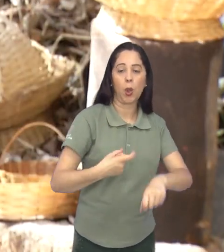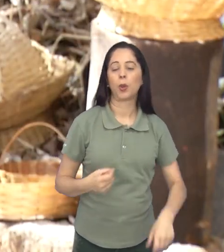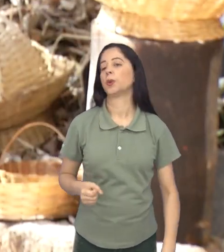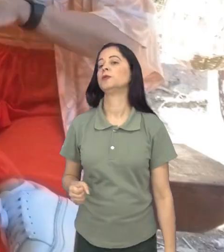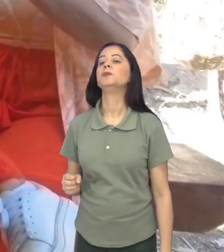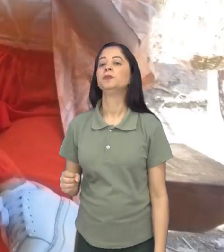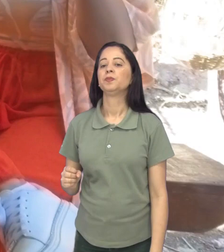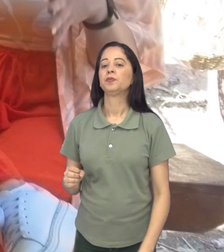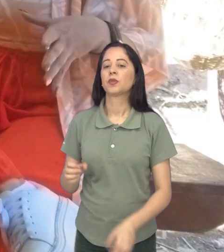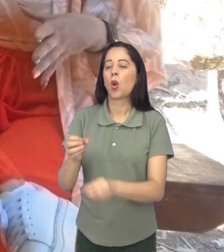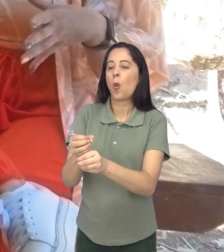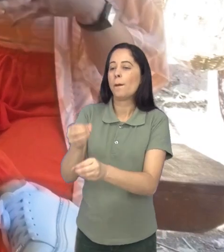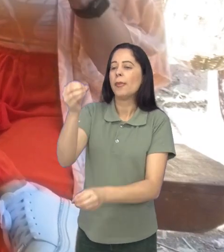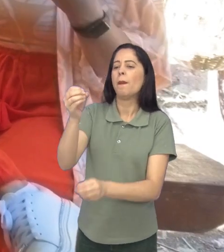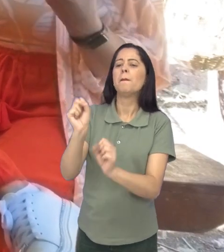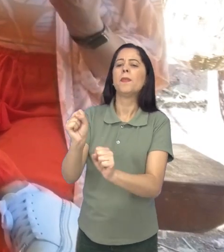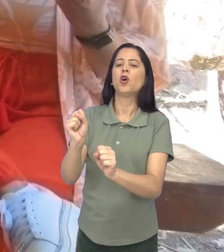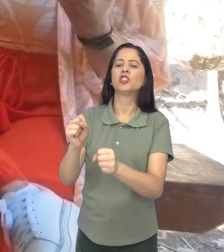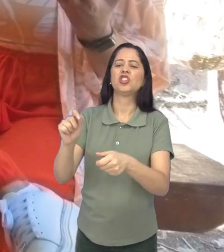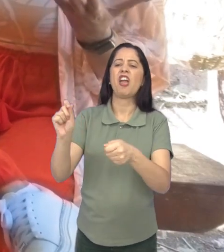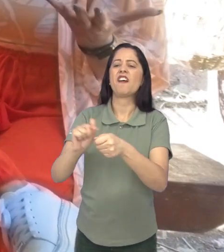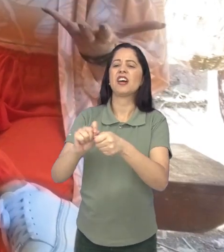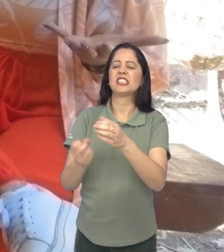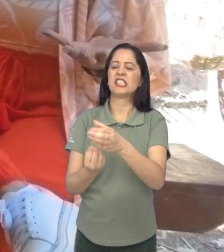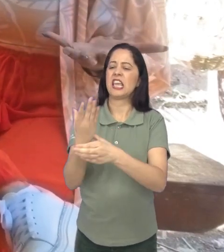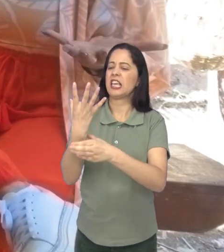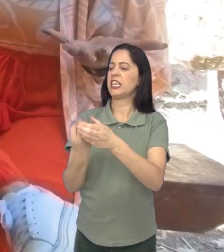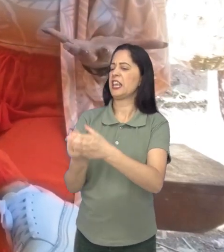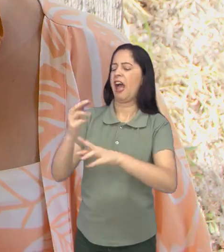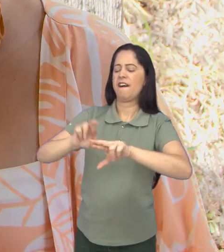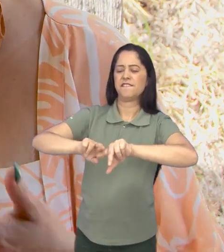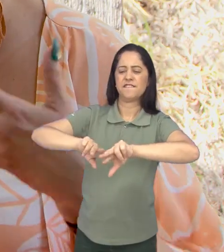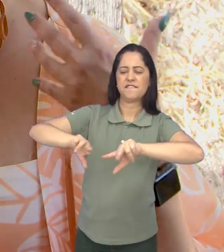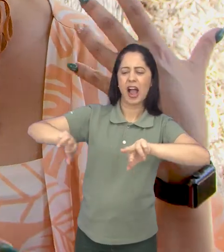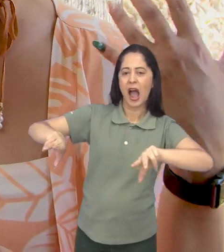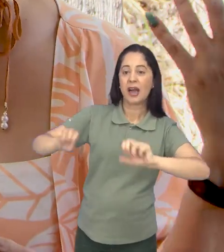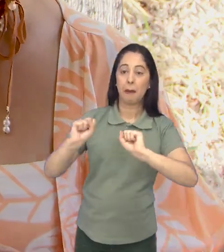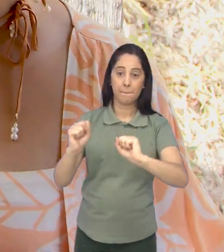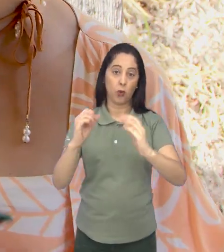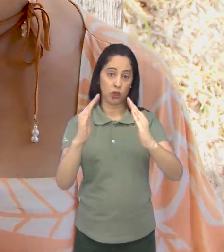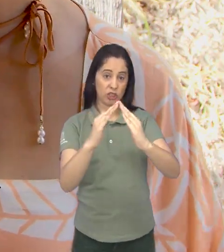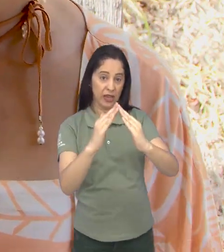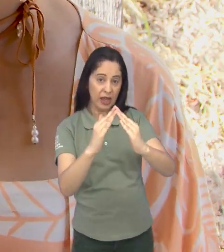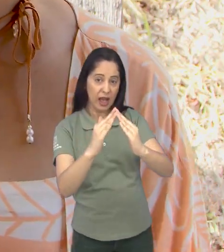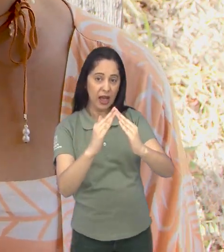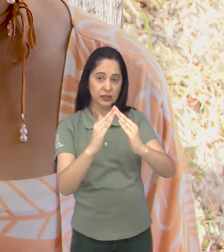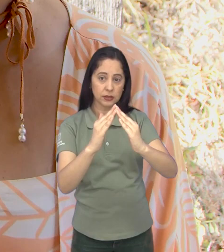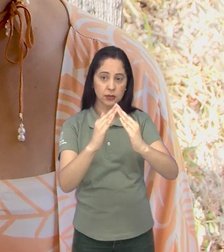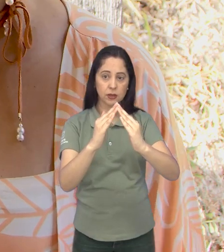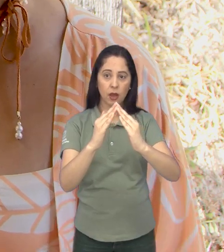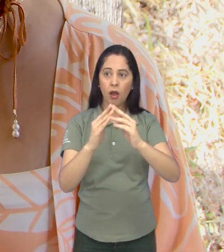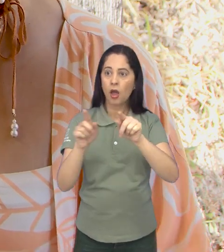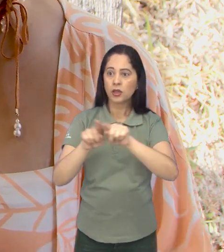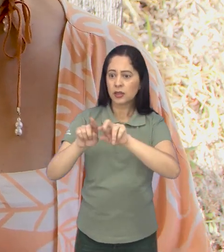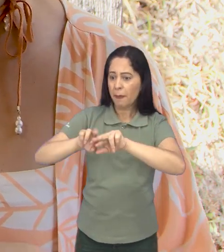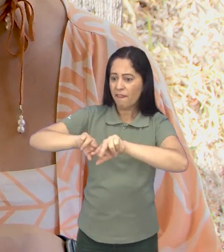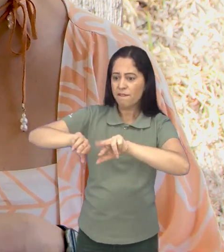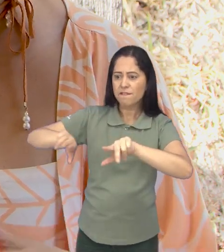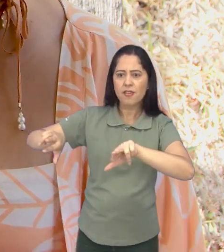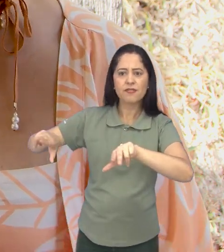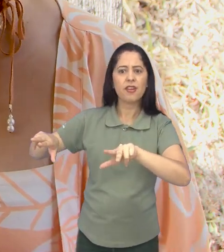resistente. O bambu a gente pode fazer diversas coisas, né? Desde casas, como você falou,